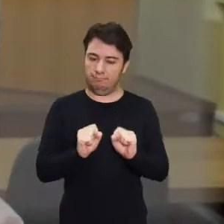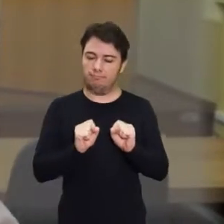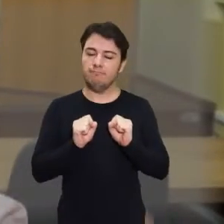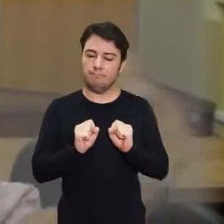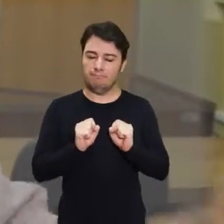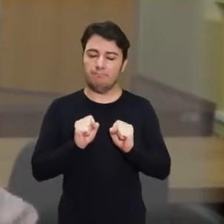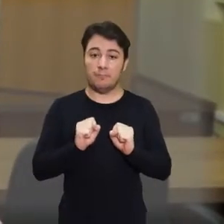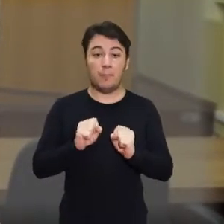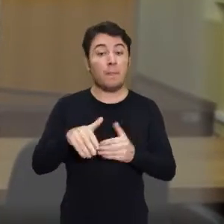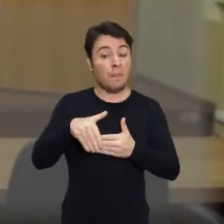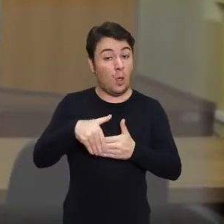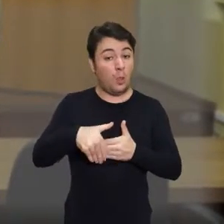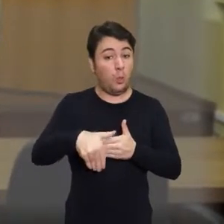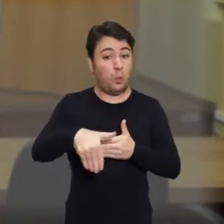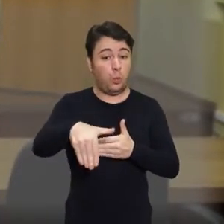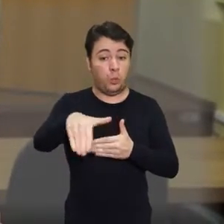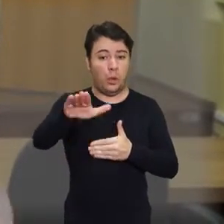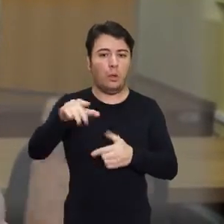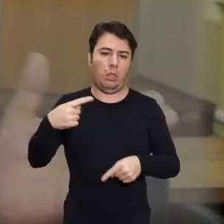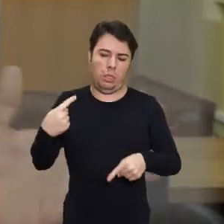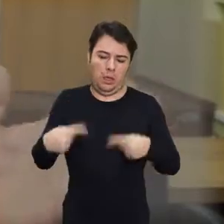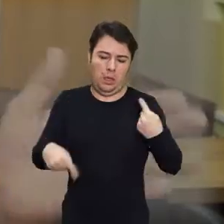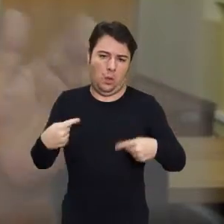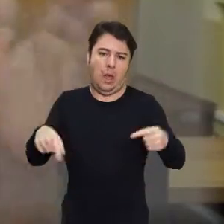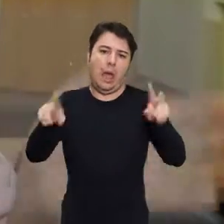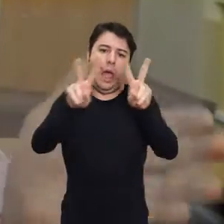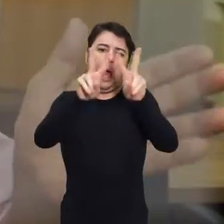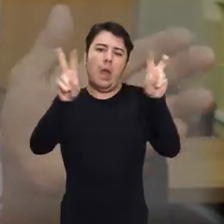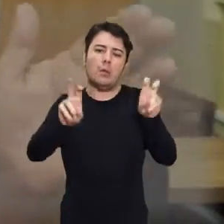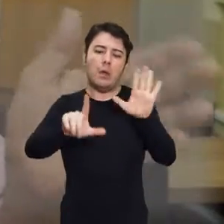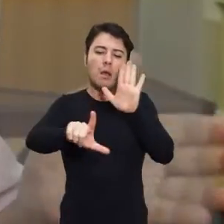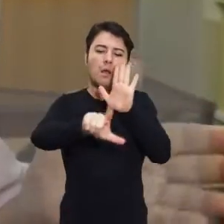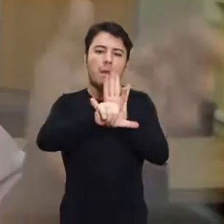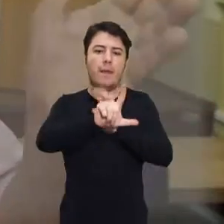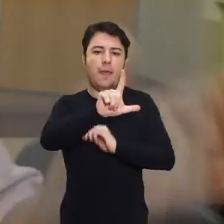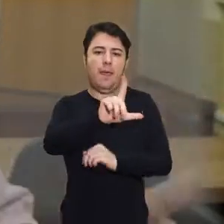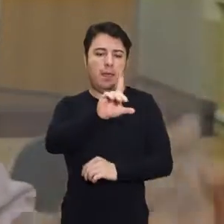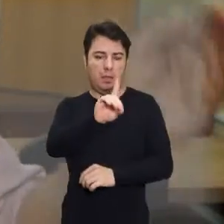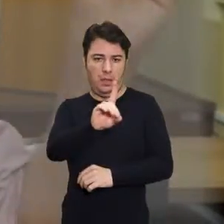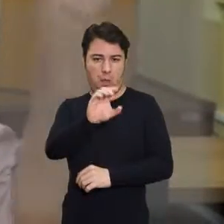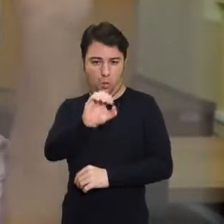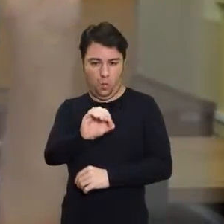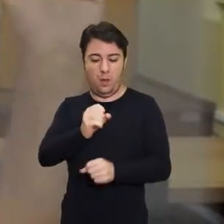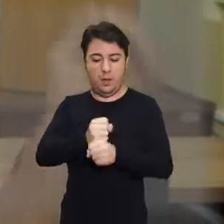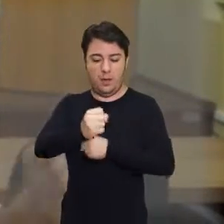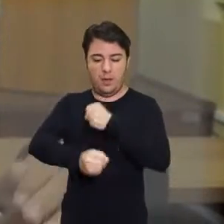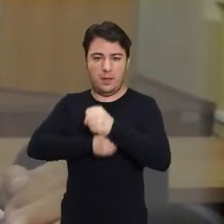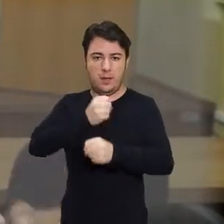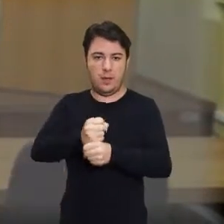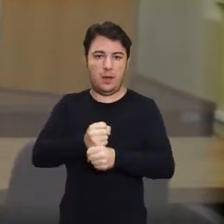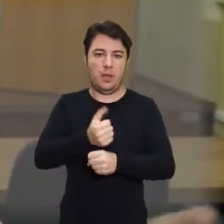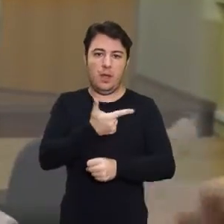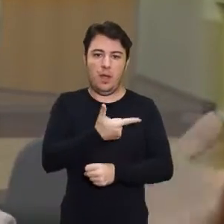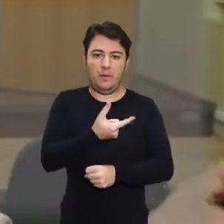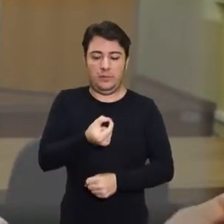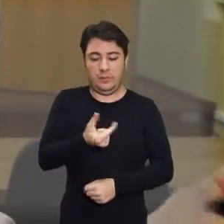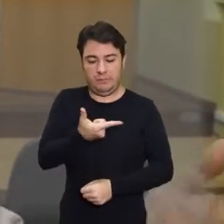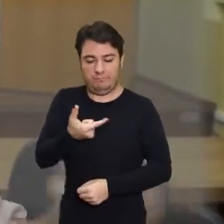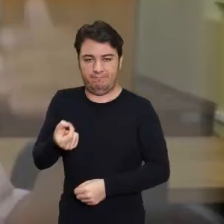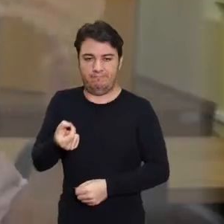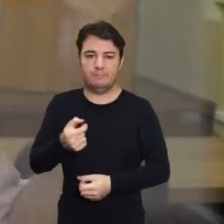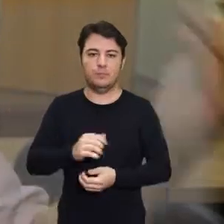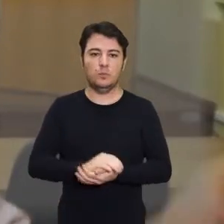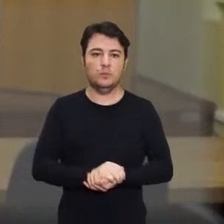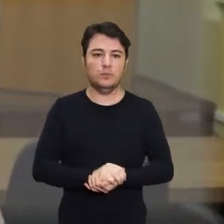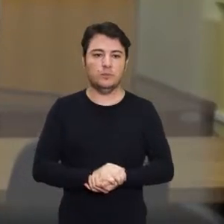apresentar as emendas Então hoje a partir de amanhã se começa a discutir os orçamentos